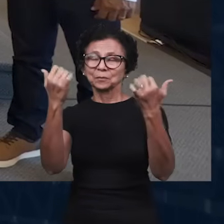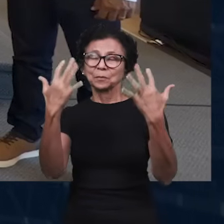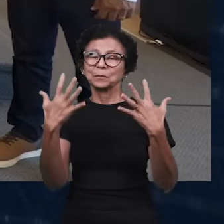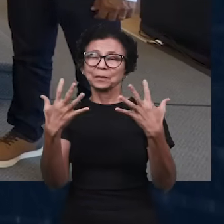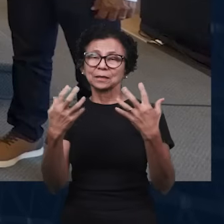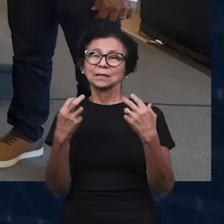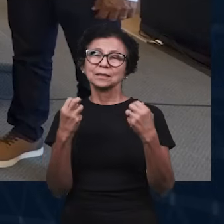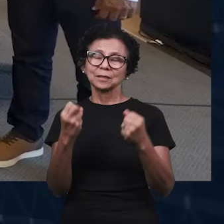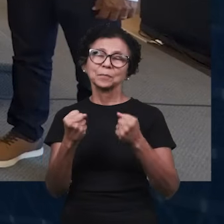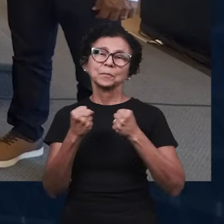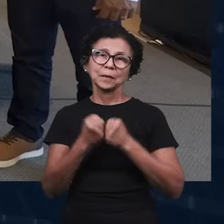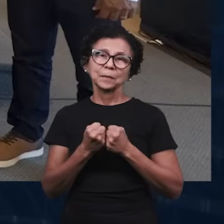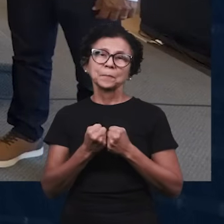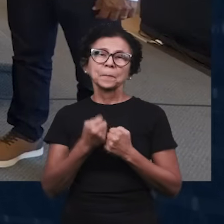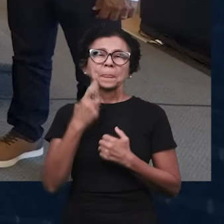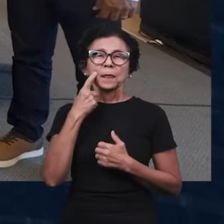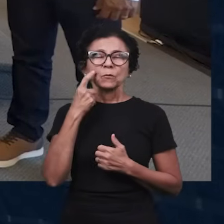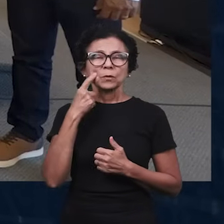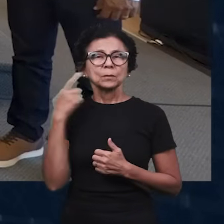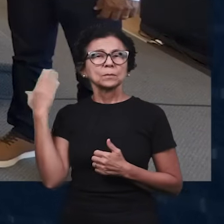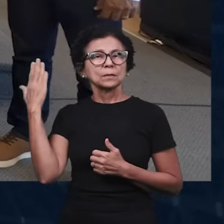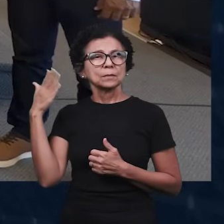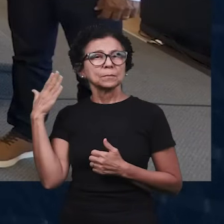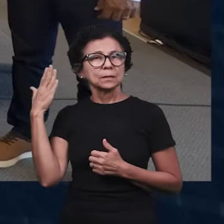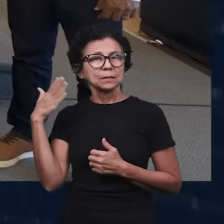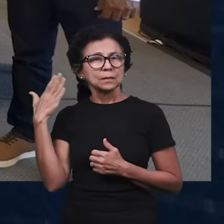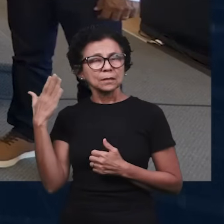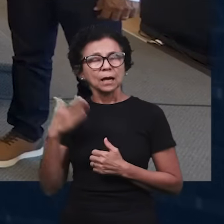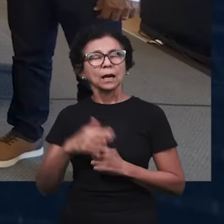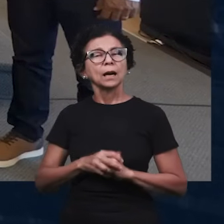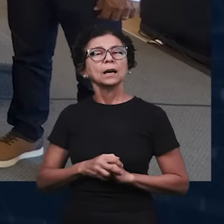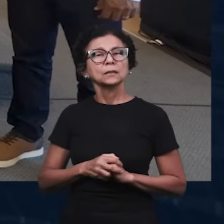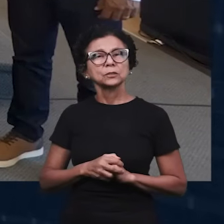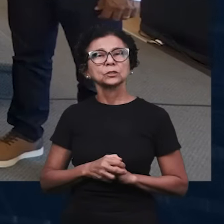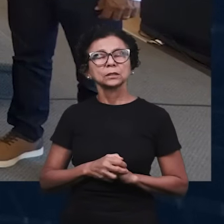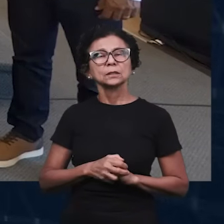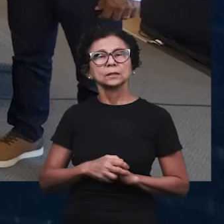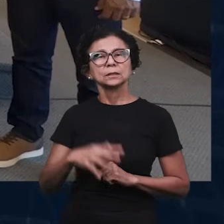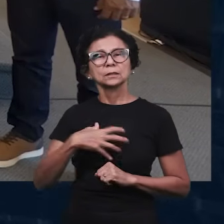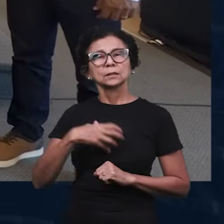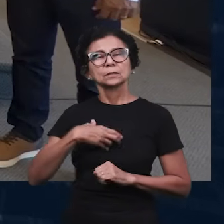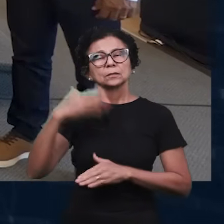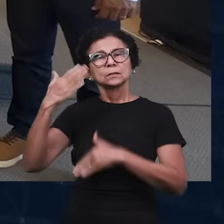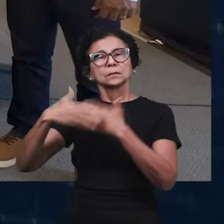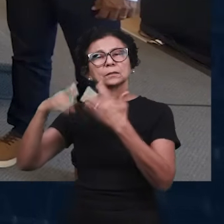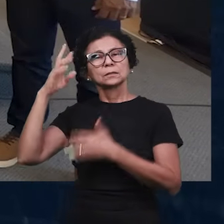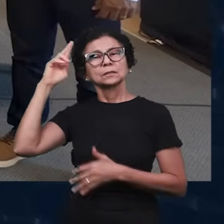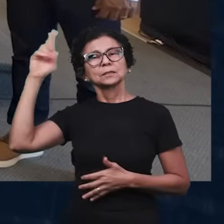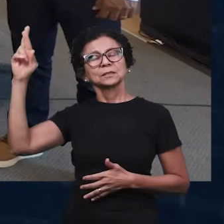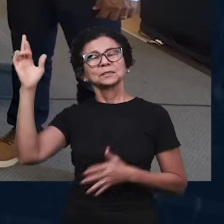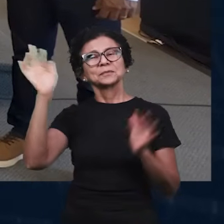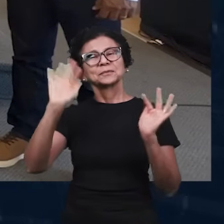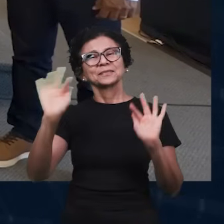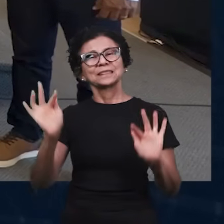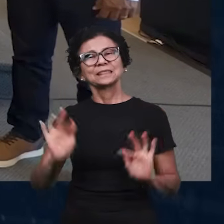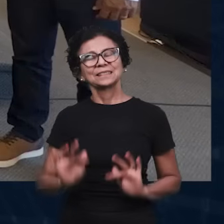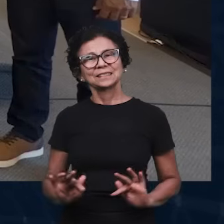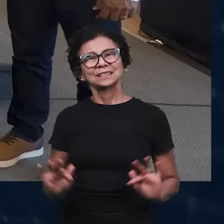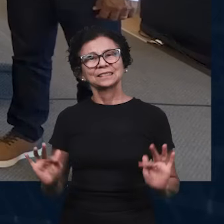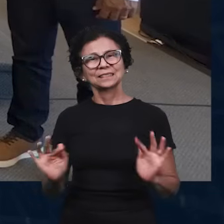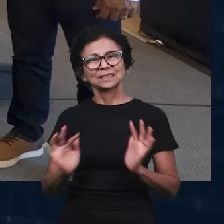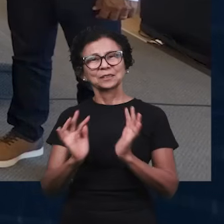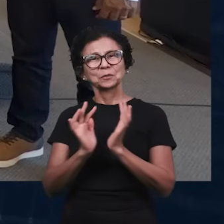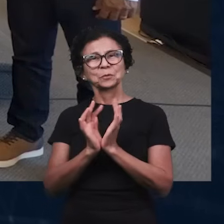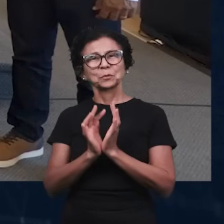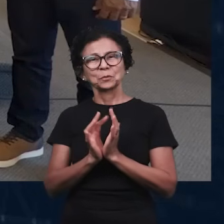uma grande bênção. Ouvimos as mensagens dos irmãos e fomos edificados pelo Senhor. Estamos felizes por estar aqui